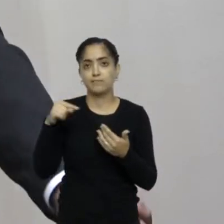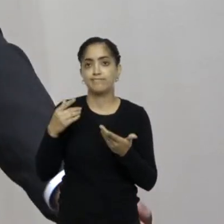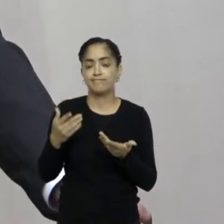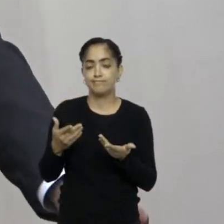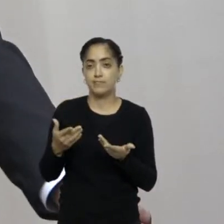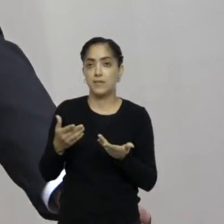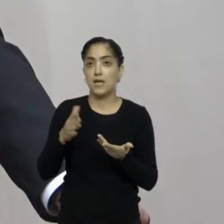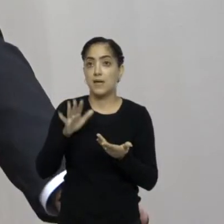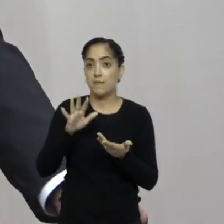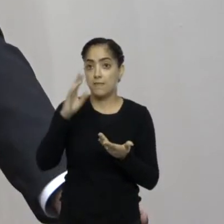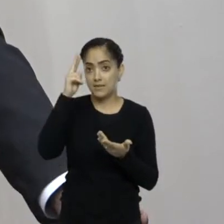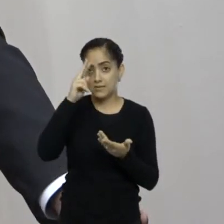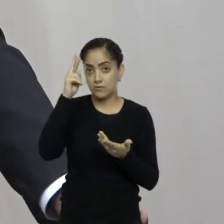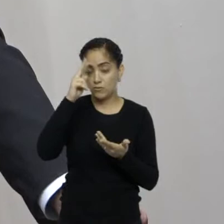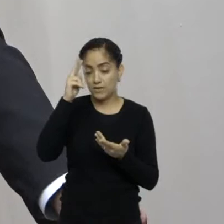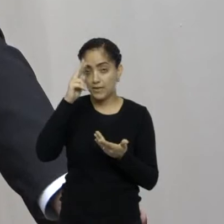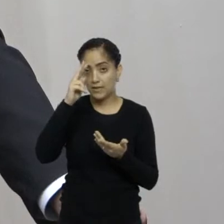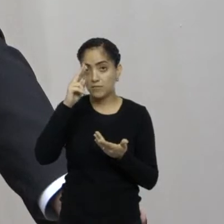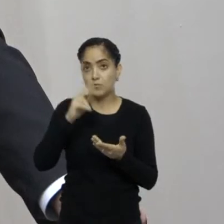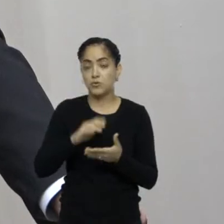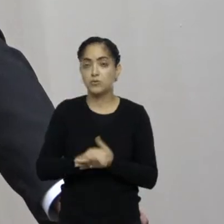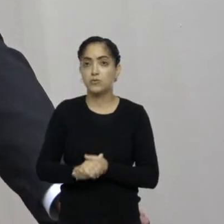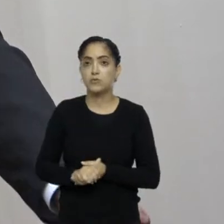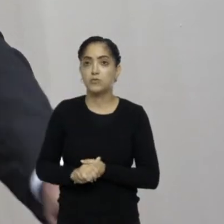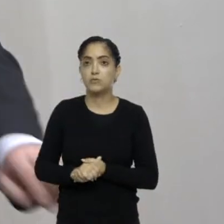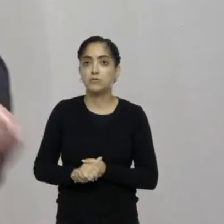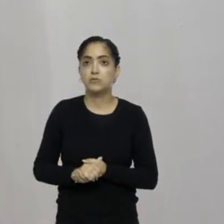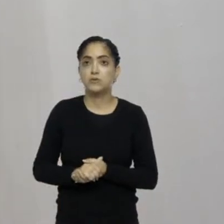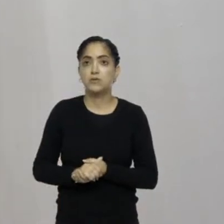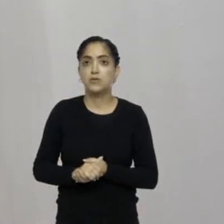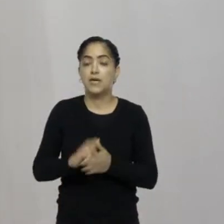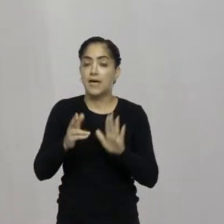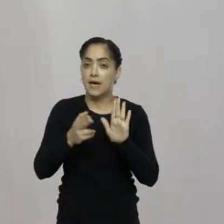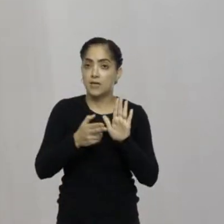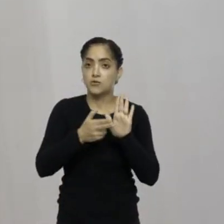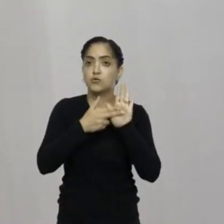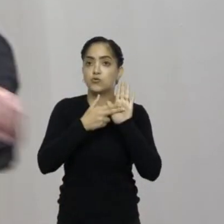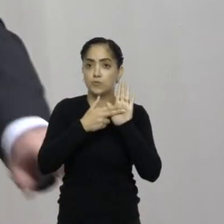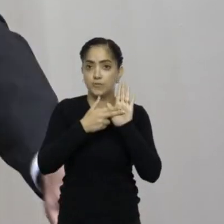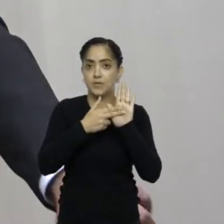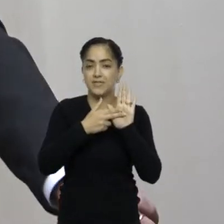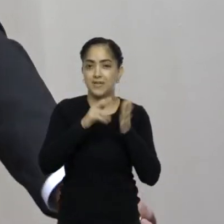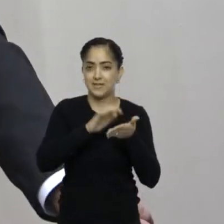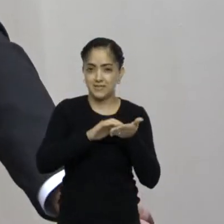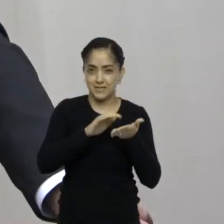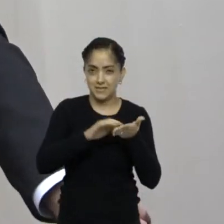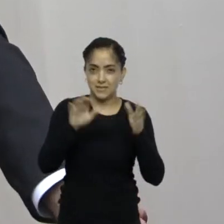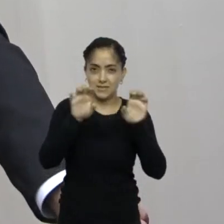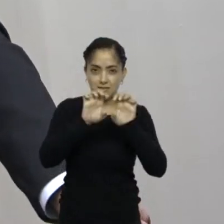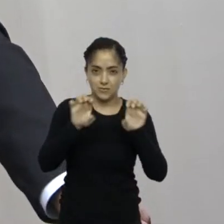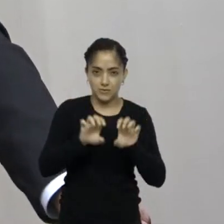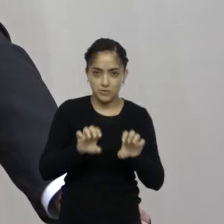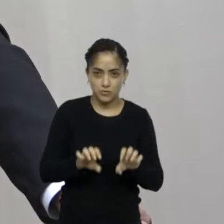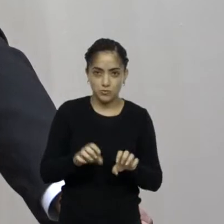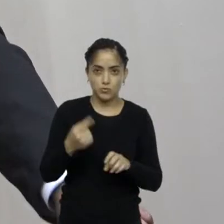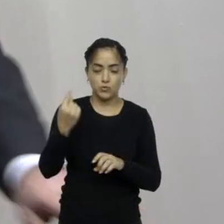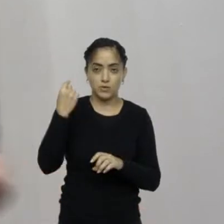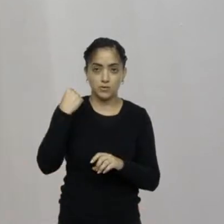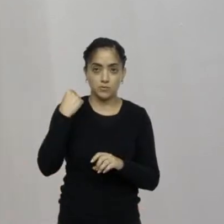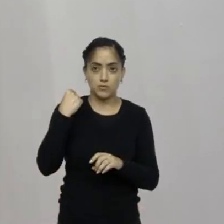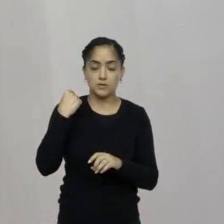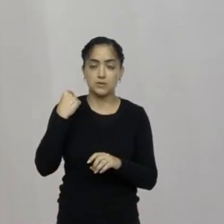Mas eu lembro, quando assumi a Secretaria de Infraestrutura, deputado Kennedy, em